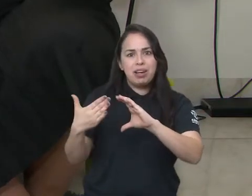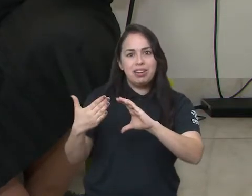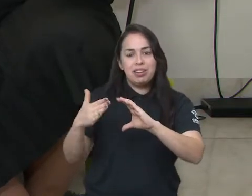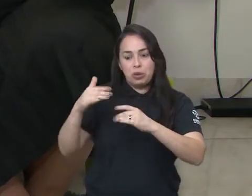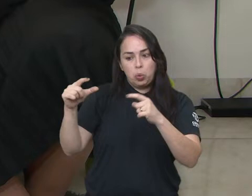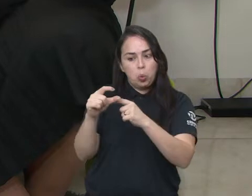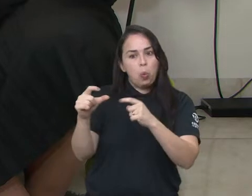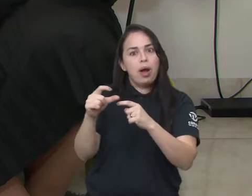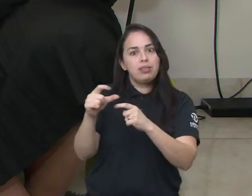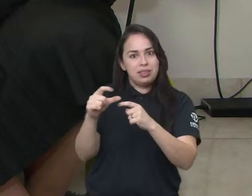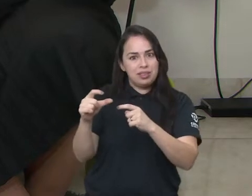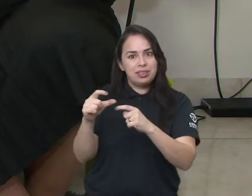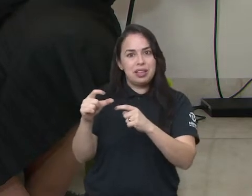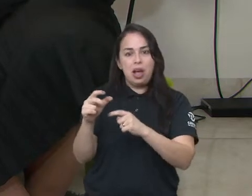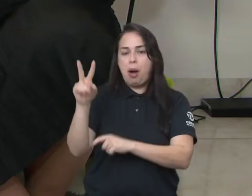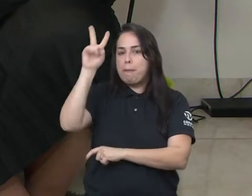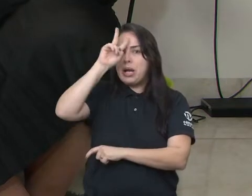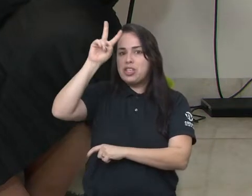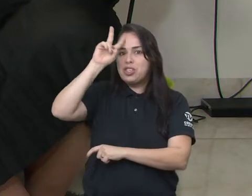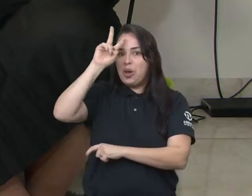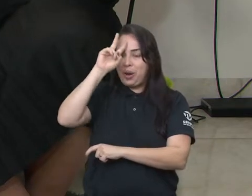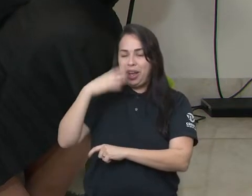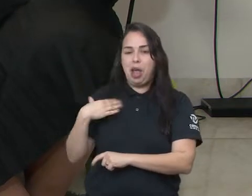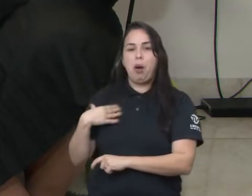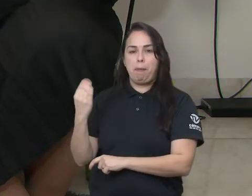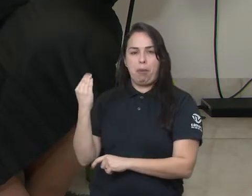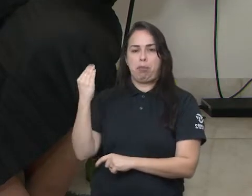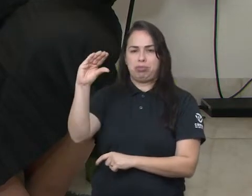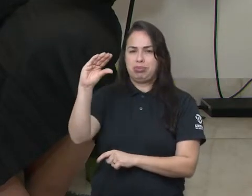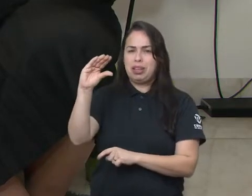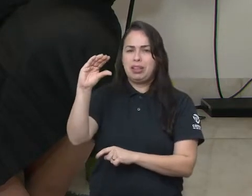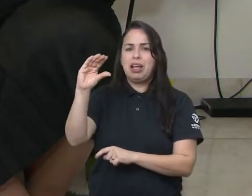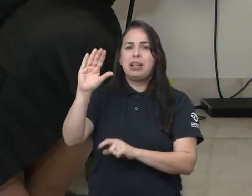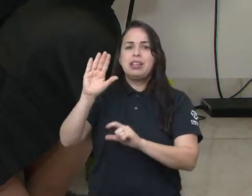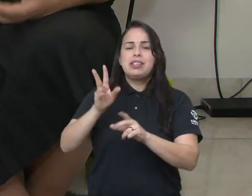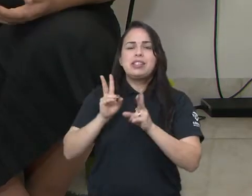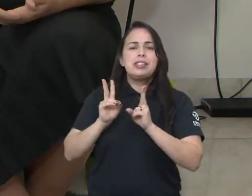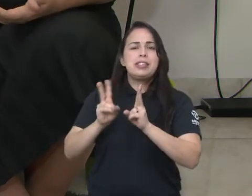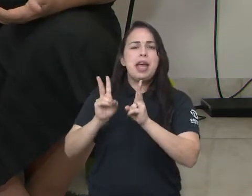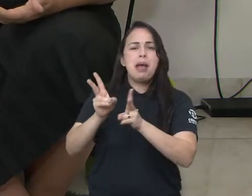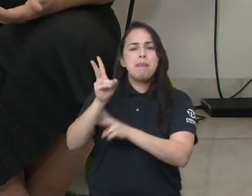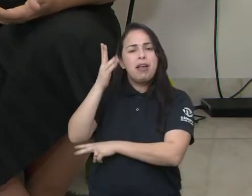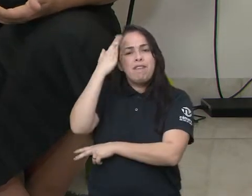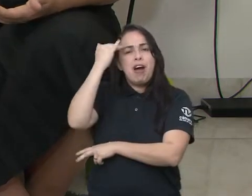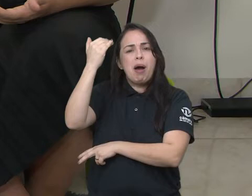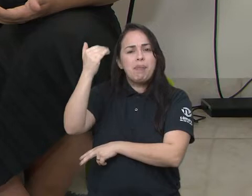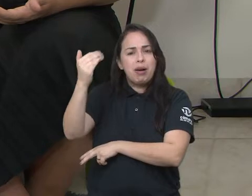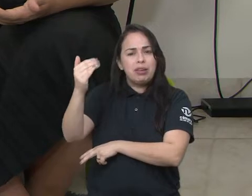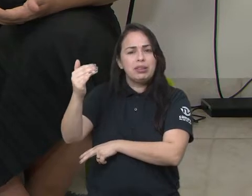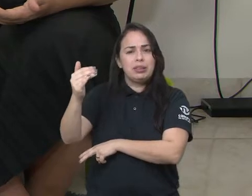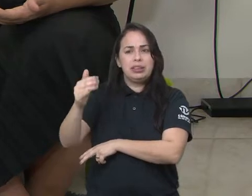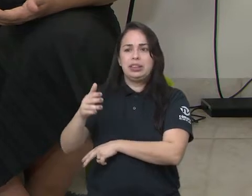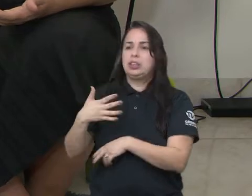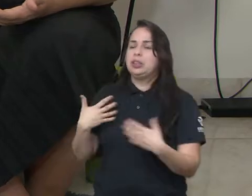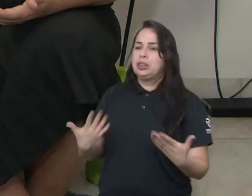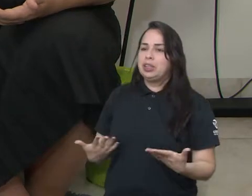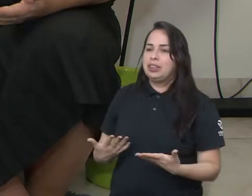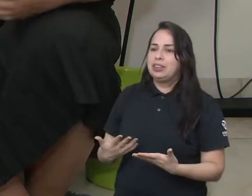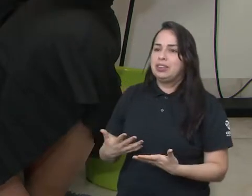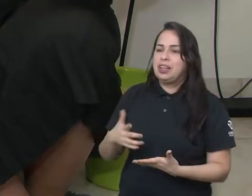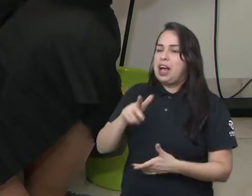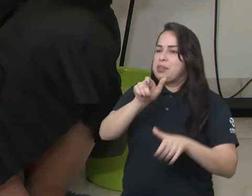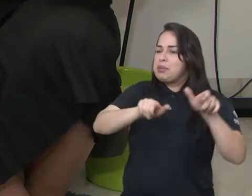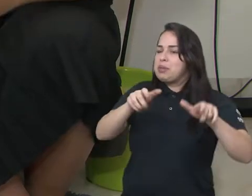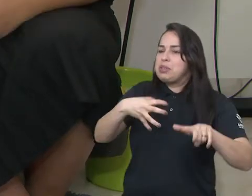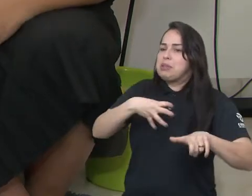mensagem sobre esse quadrinho que chama A Vida Que A Gente Não Teve, que é uma história que eu publiquei já faz um tempo, mas ela sempre é uma história que está